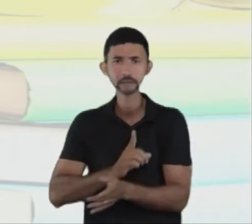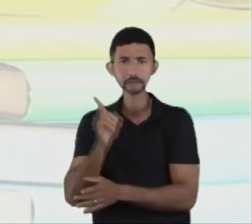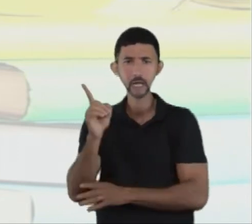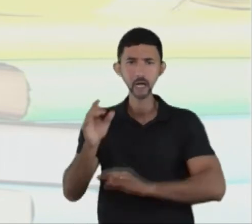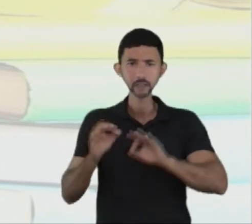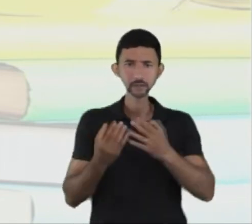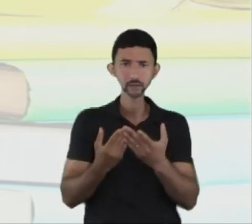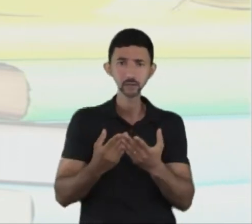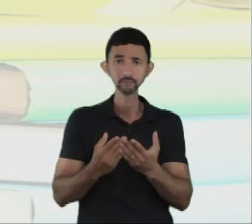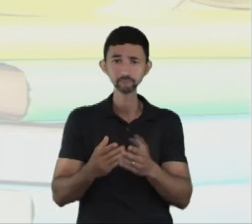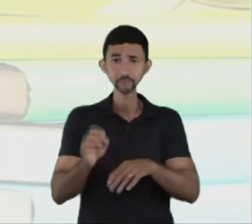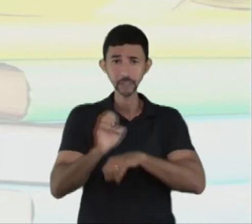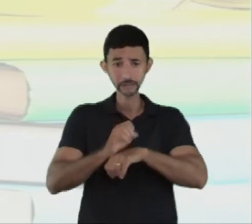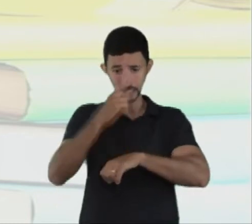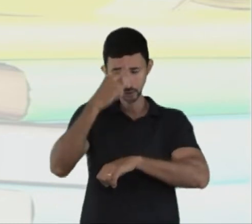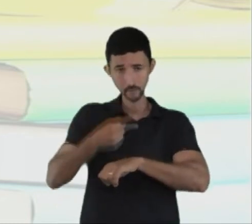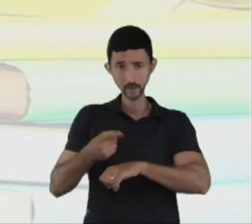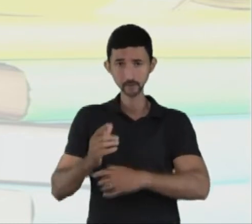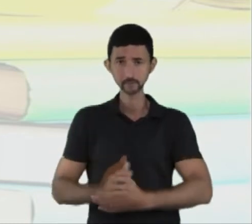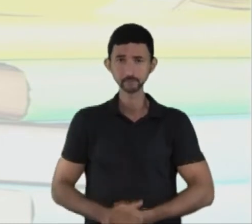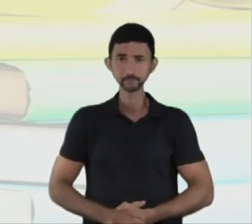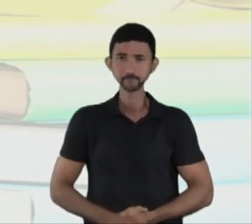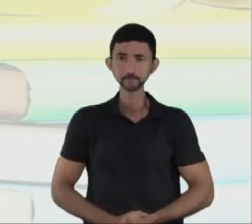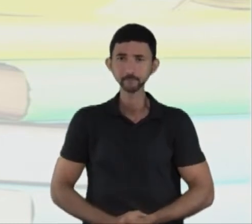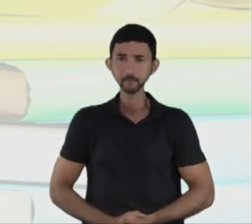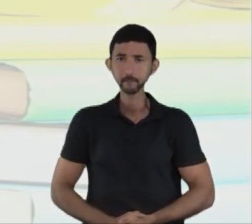elas são do Estado. Tá?